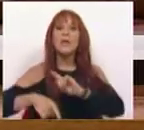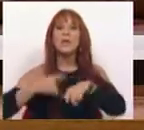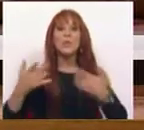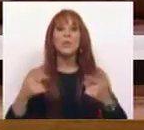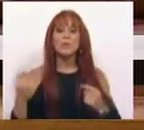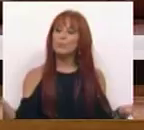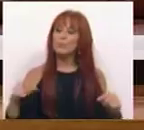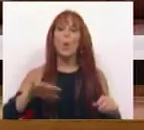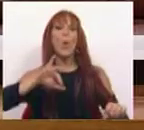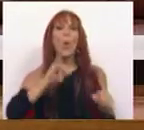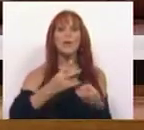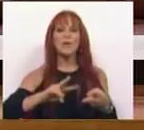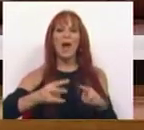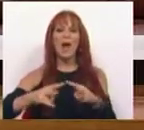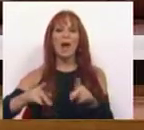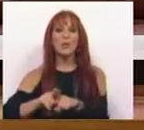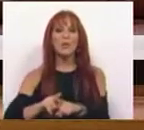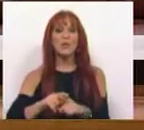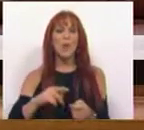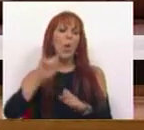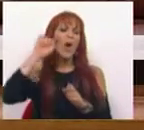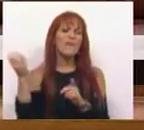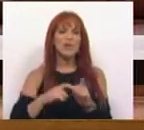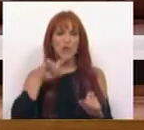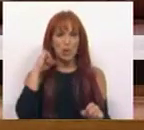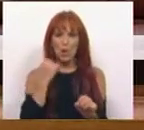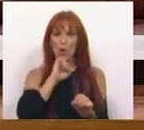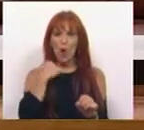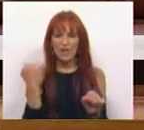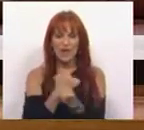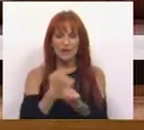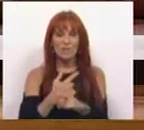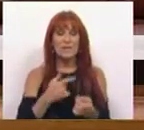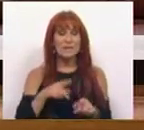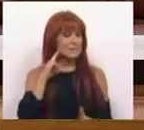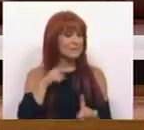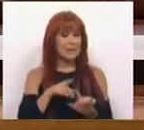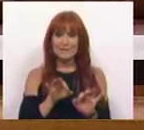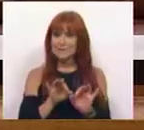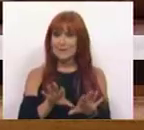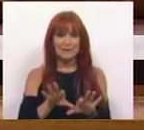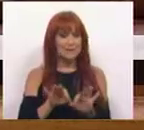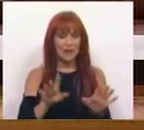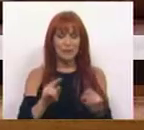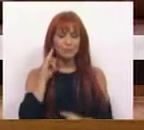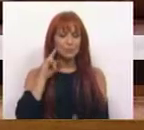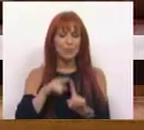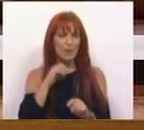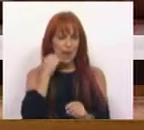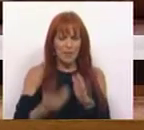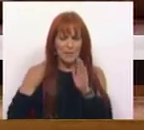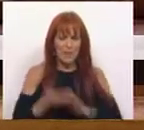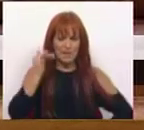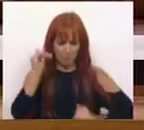depois vieram outras alterações ou revisões ao Código de Trabalho, mas no mesmo sentido, isto é, no sentido de